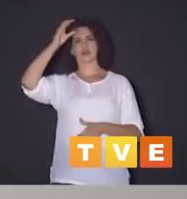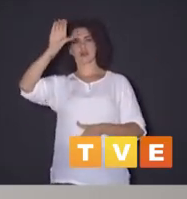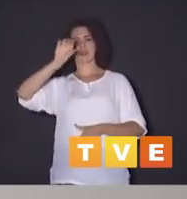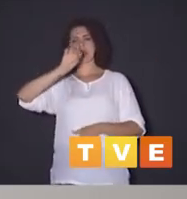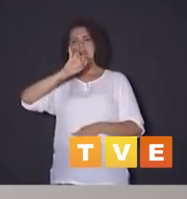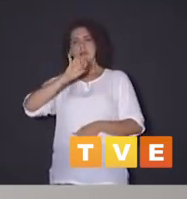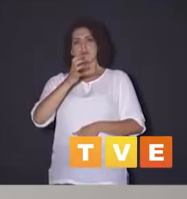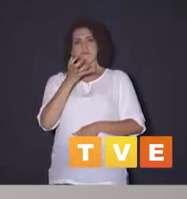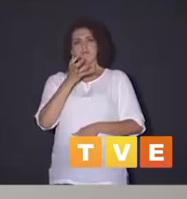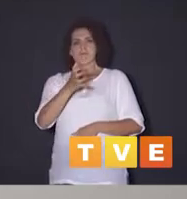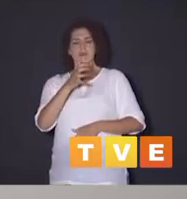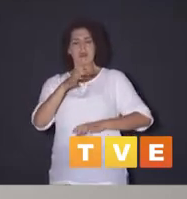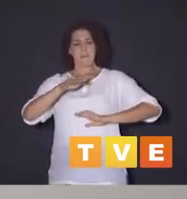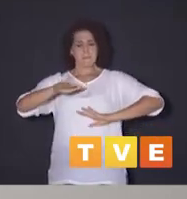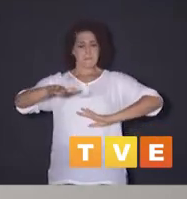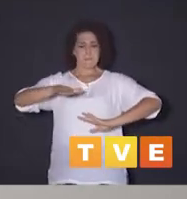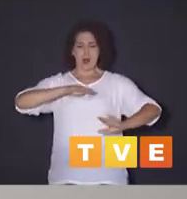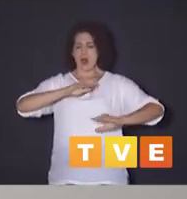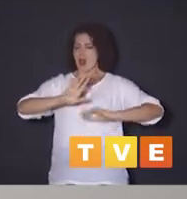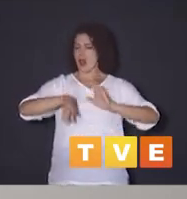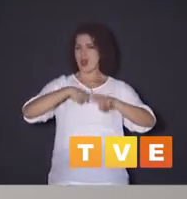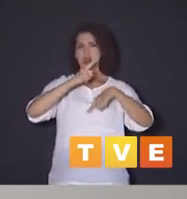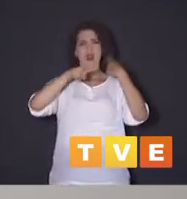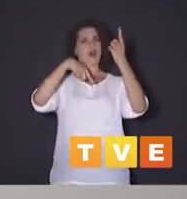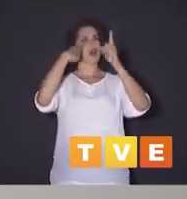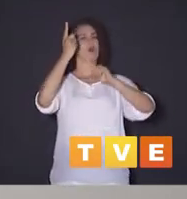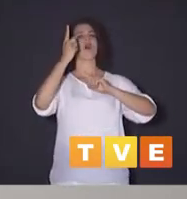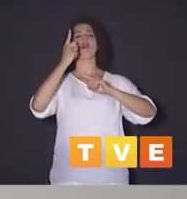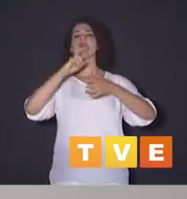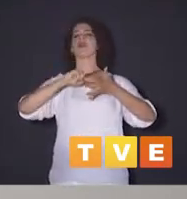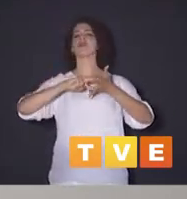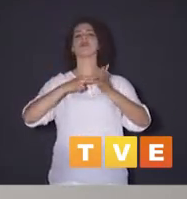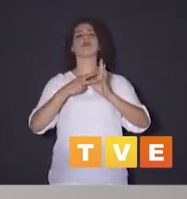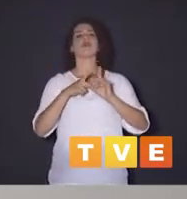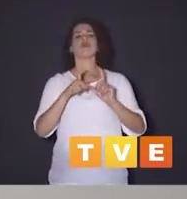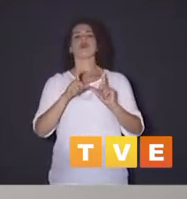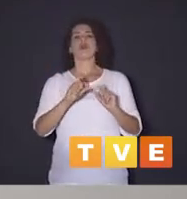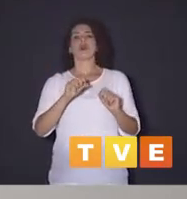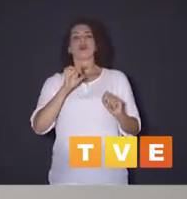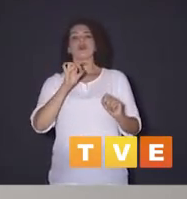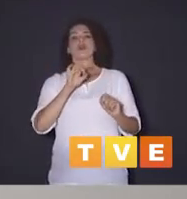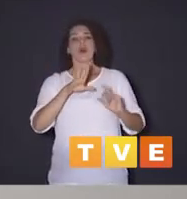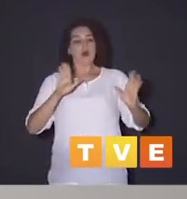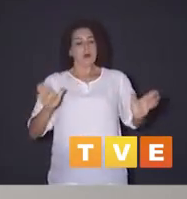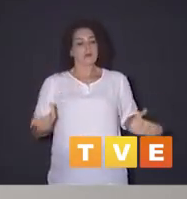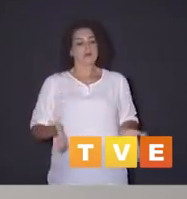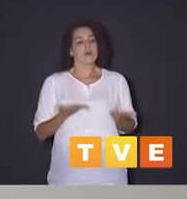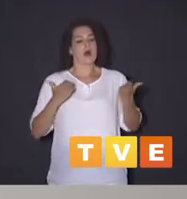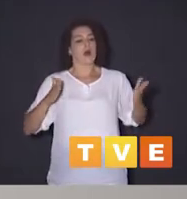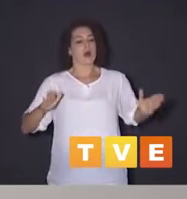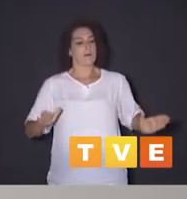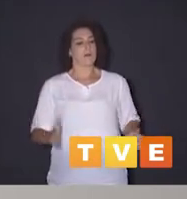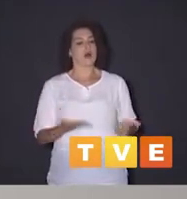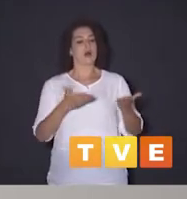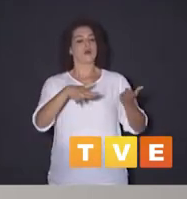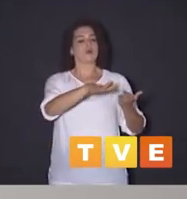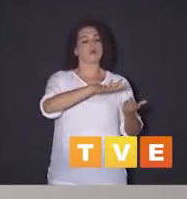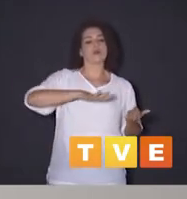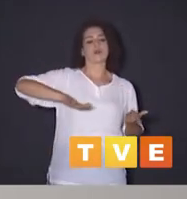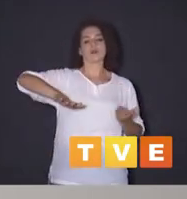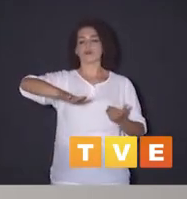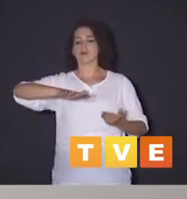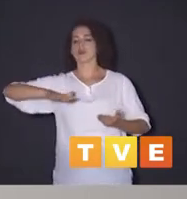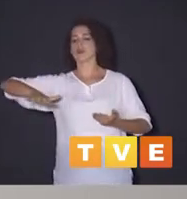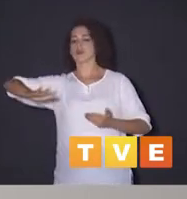mexer e dá uma virada você simplesmente vai potencializando ali os ambientes culturais